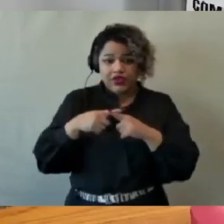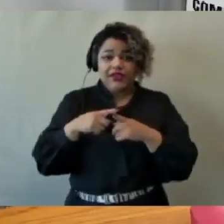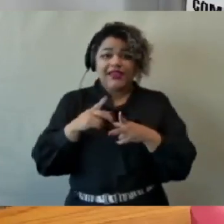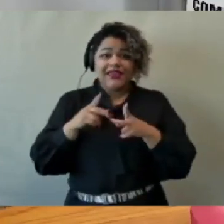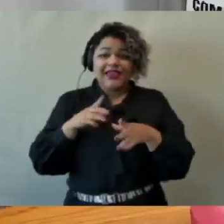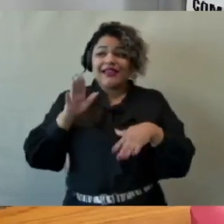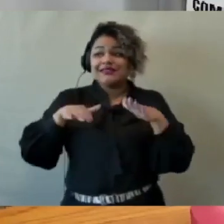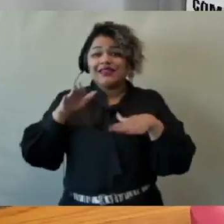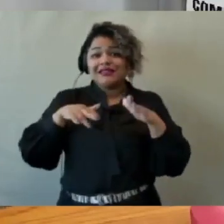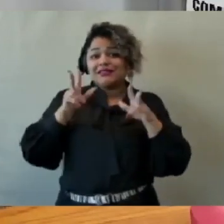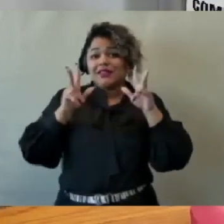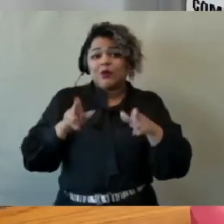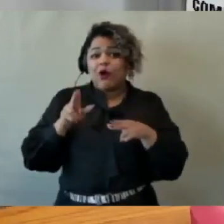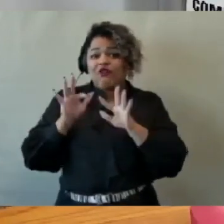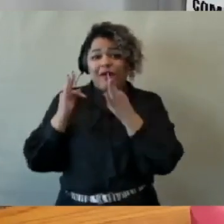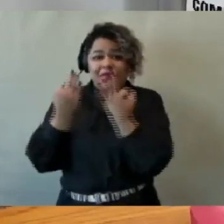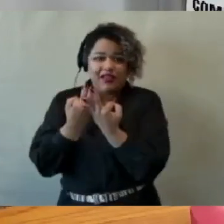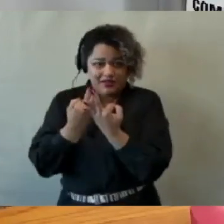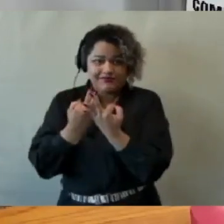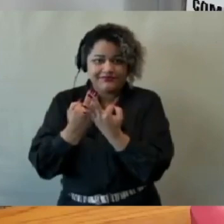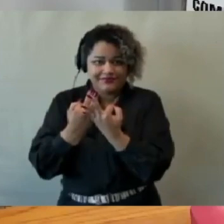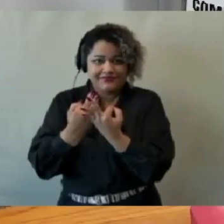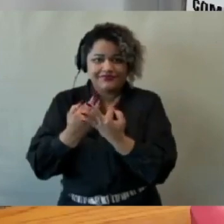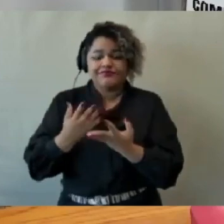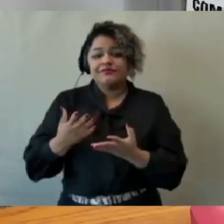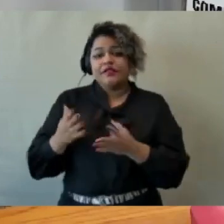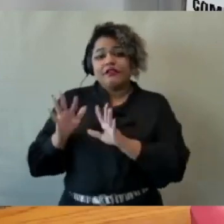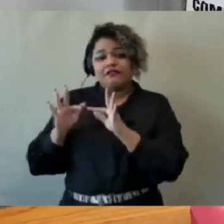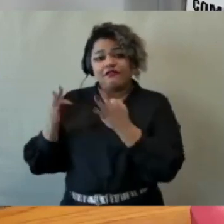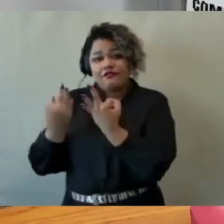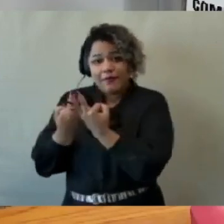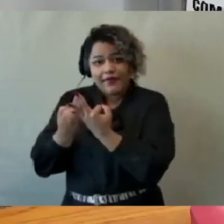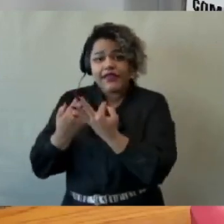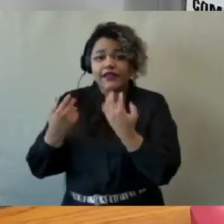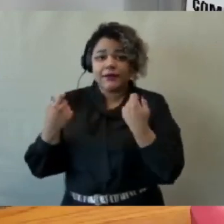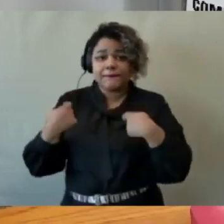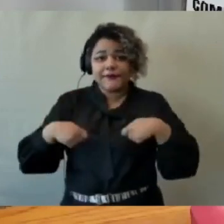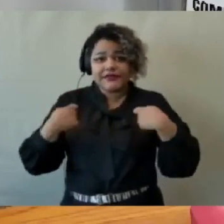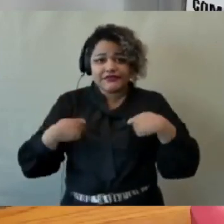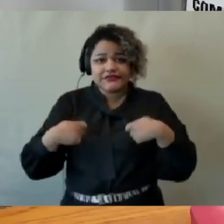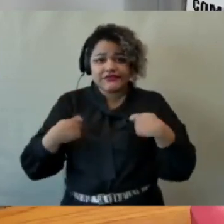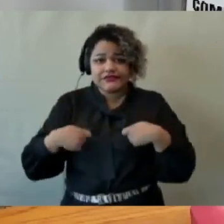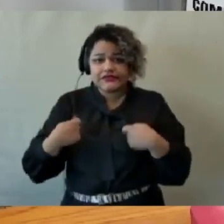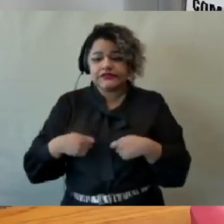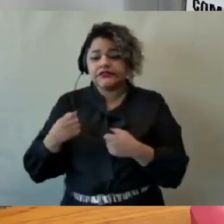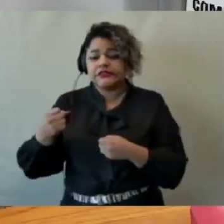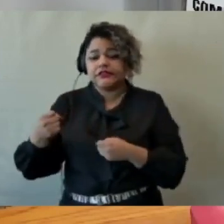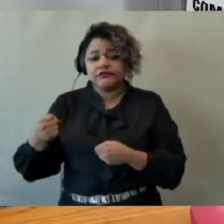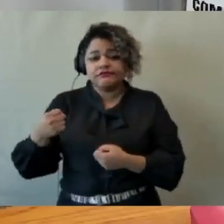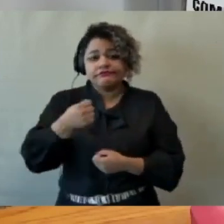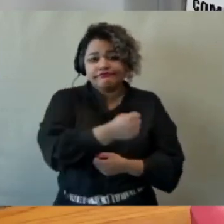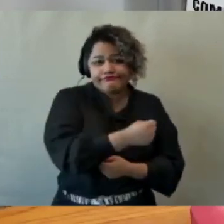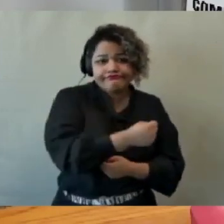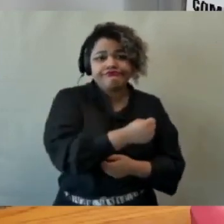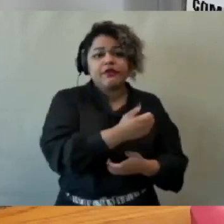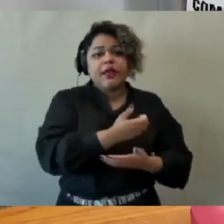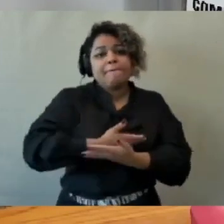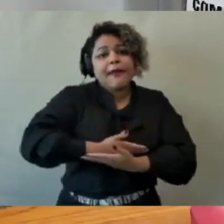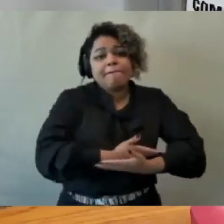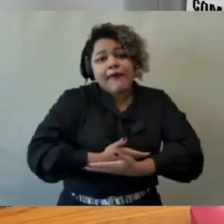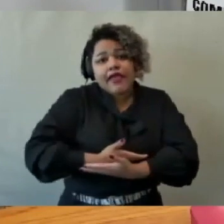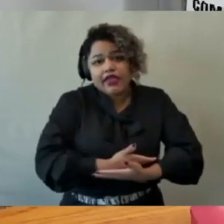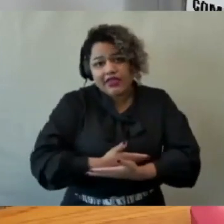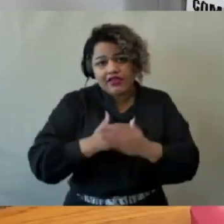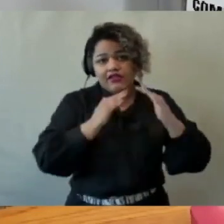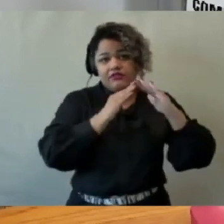coisa das famílias que precisam colocar as suas crianças no berçário para trabalhar. A gente